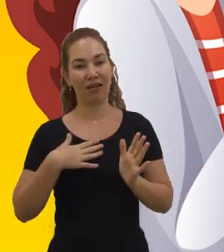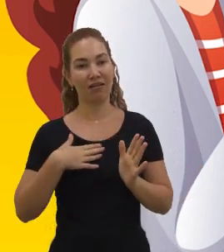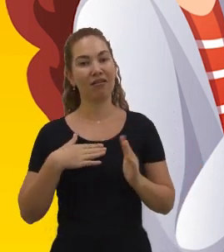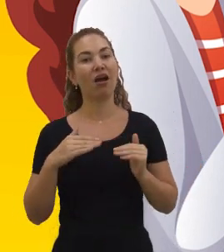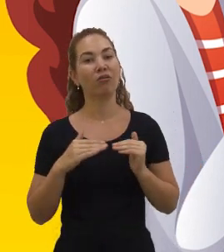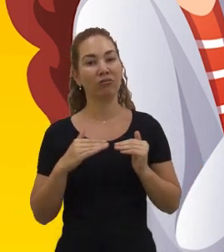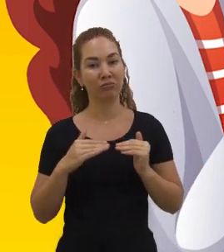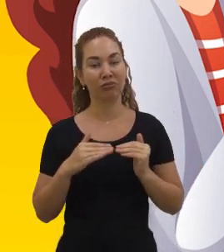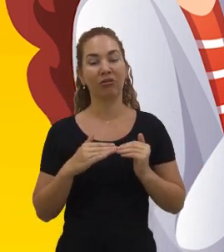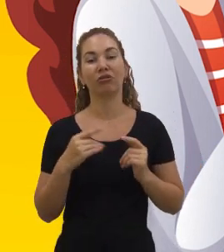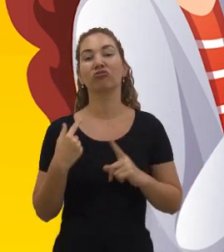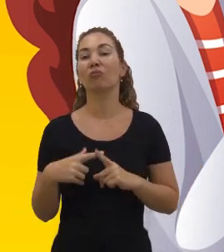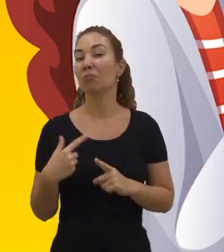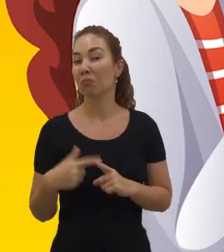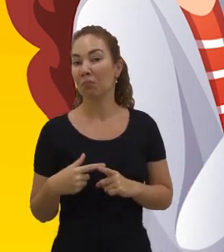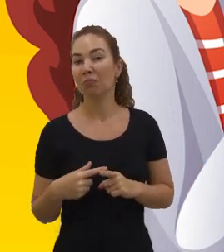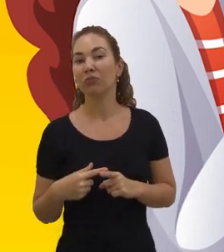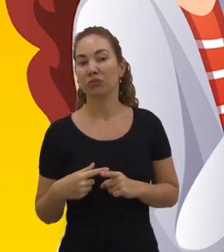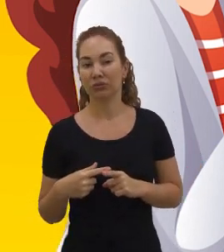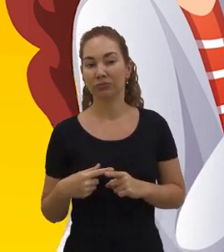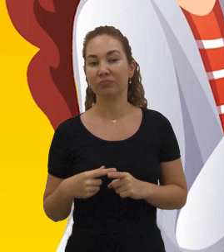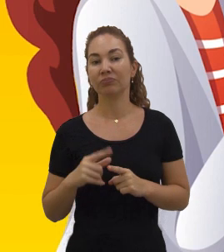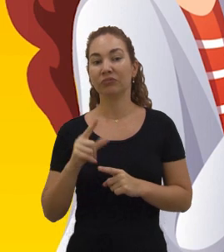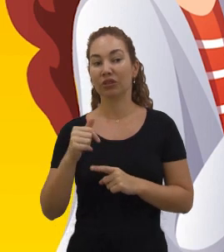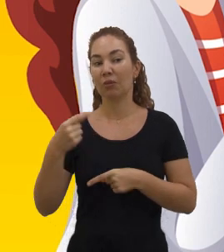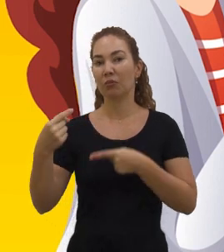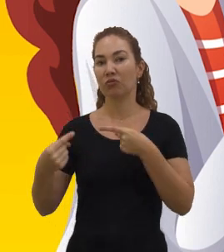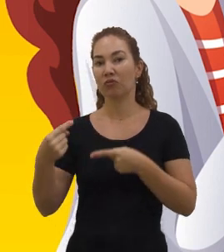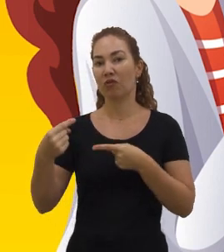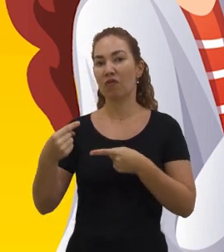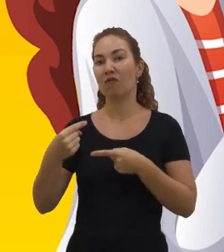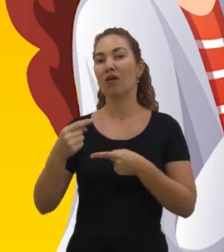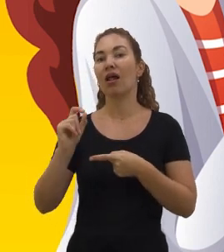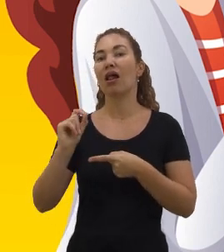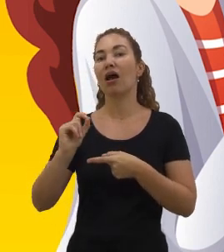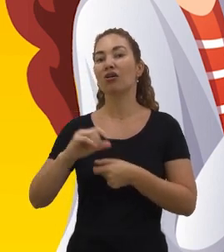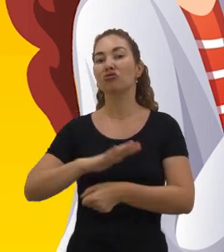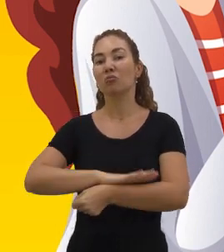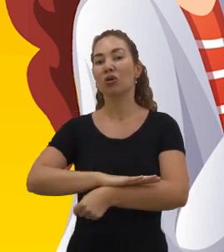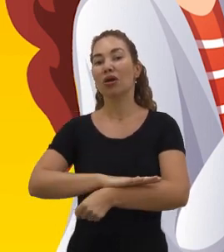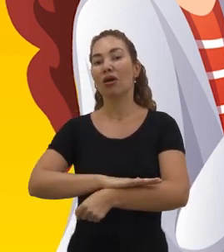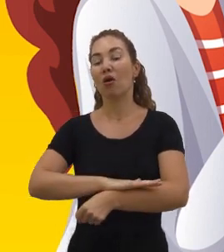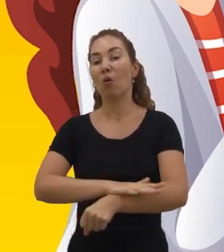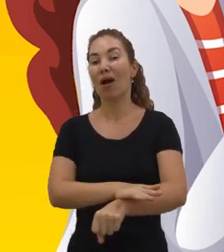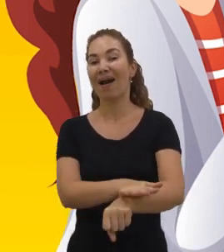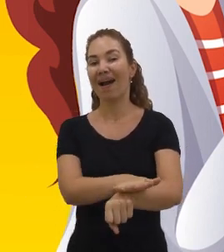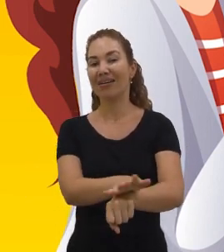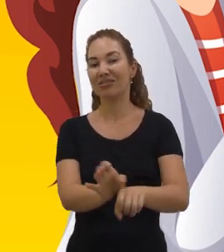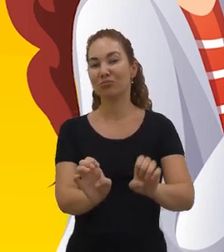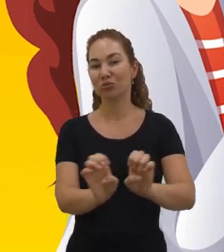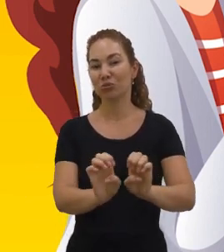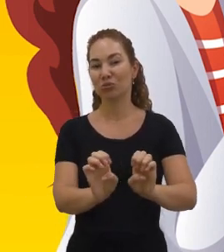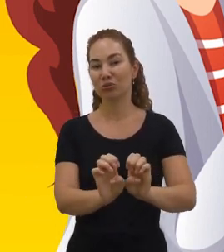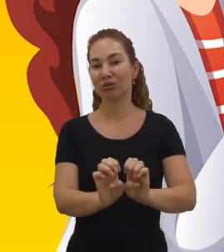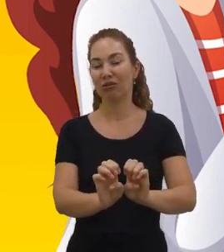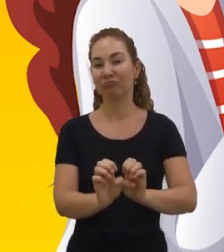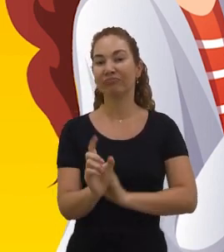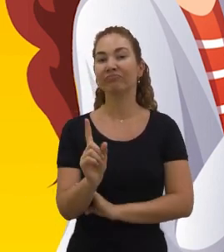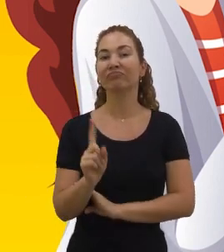porque é justamente depois do tópico que a gente vai debater sobre o racismo estrutural. É uma coisa que às vezes tá